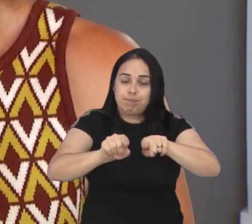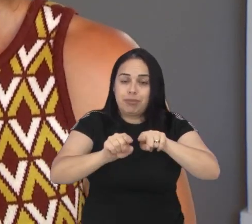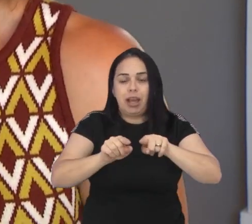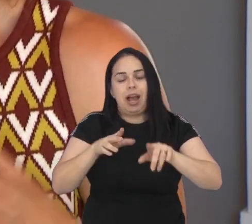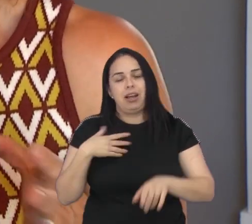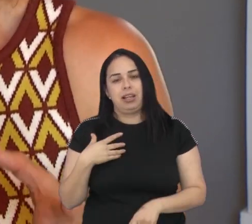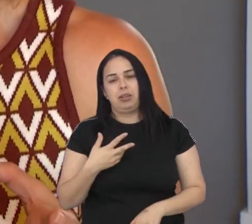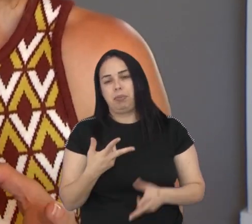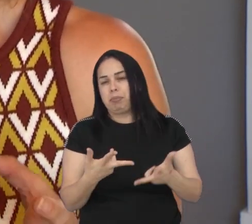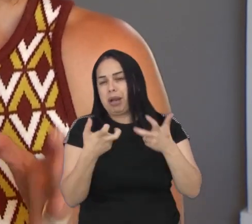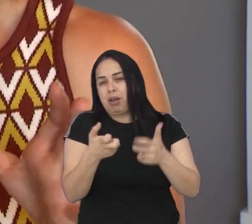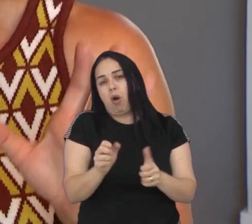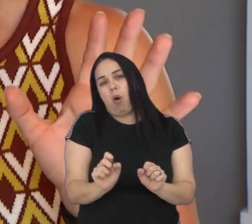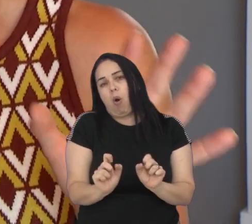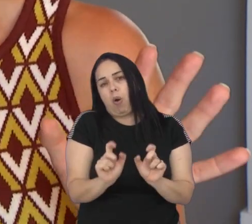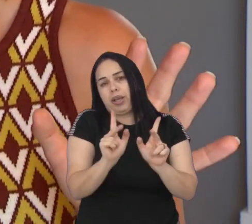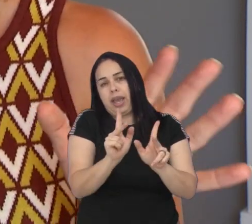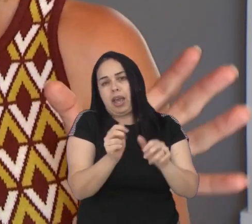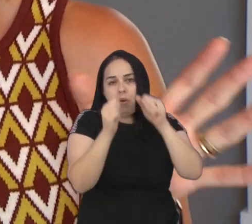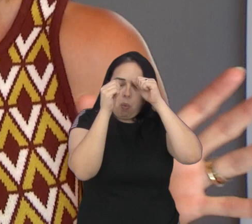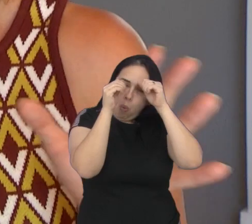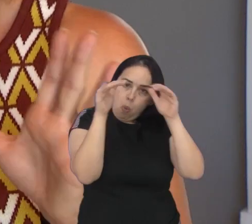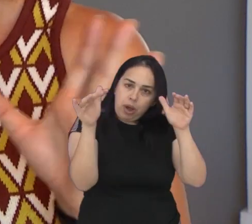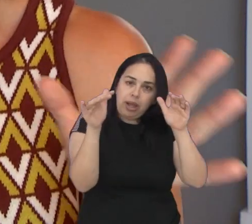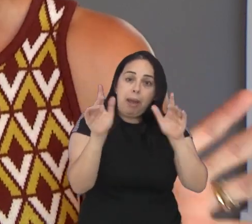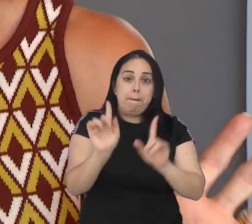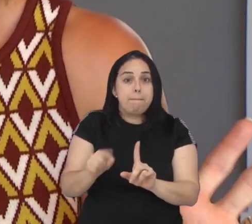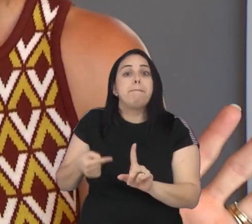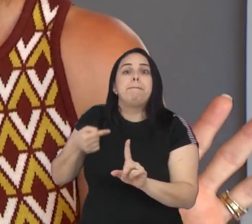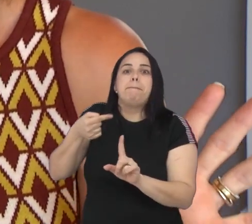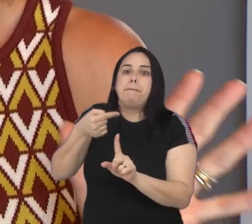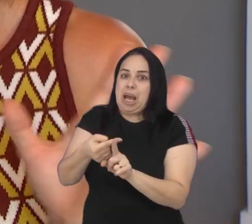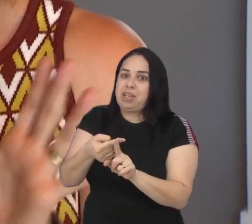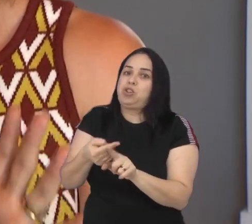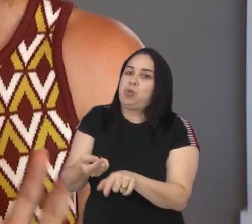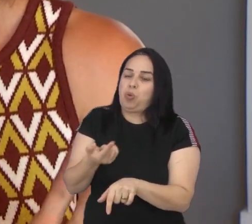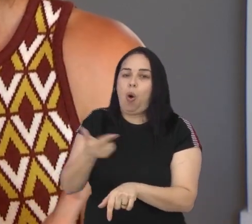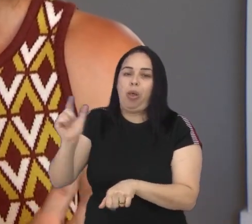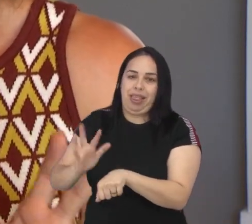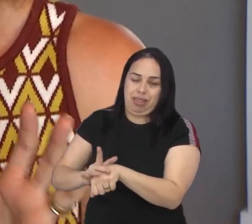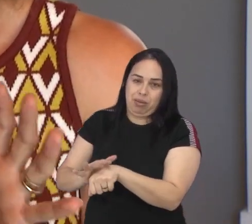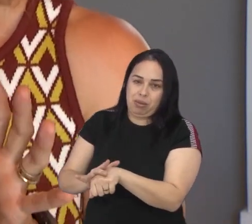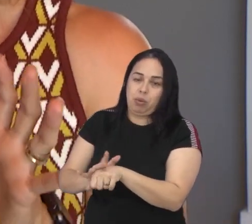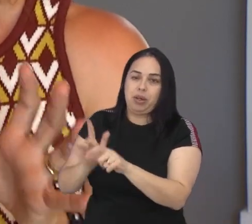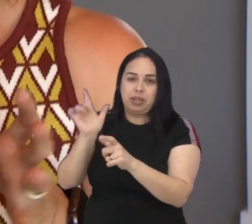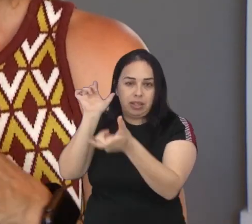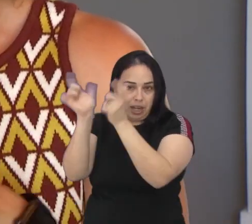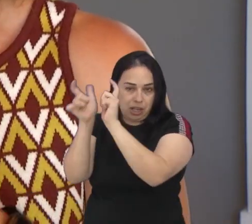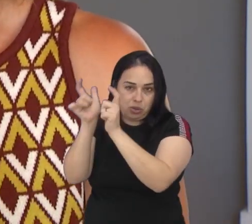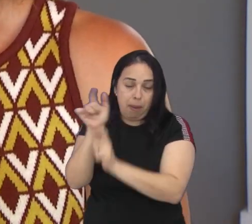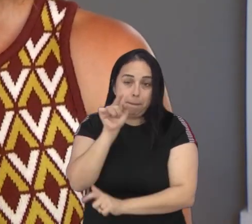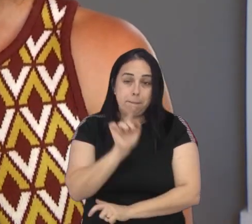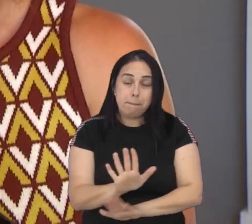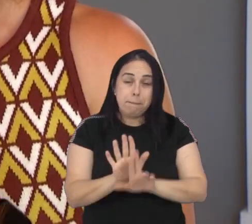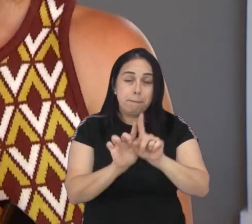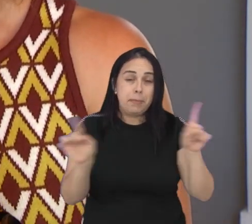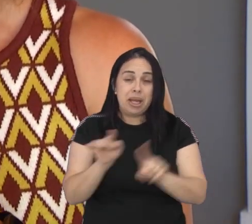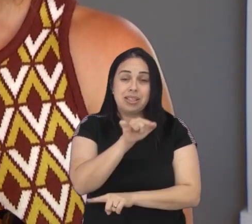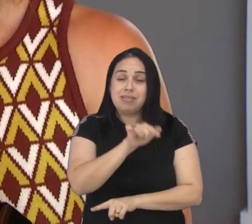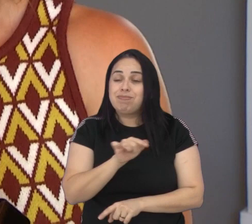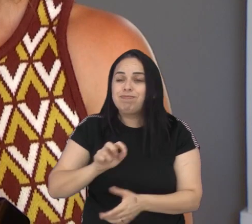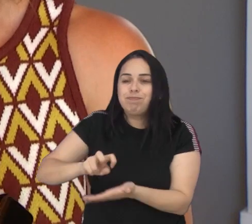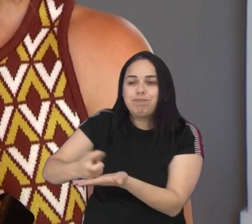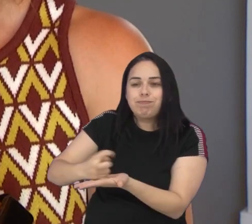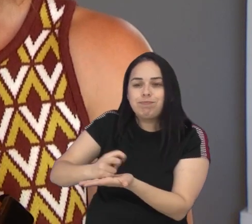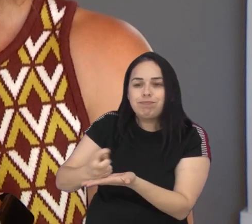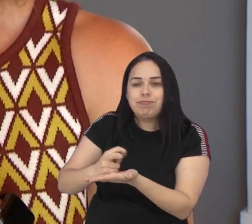nos autistas. Então, assim, no primeiro momento a gente falou, ok, né? O autismo não ia vir sozinho, ele ia vir com alguma coisa. Mas a epilepsia do